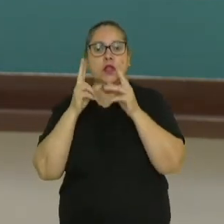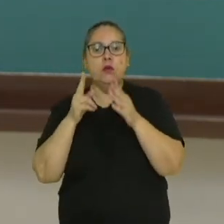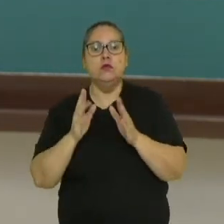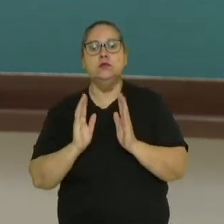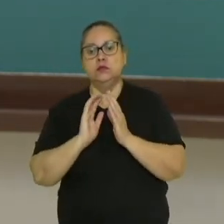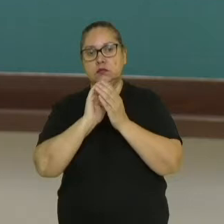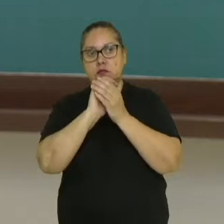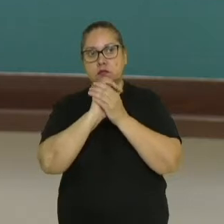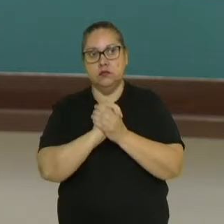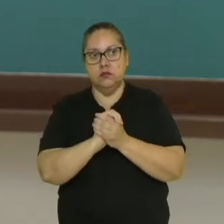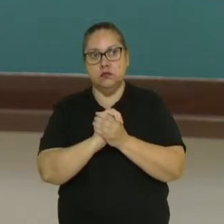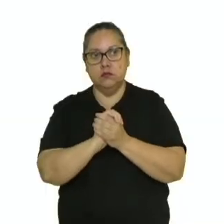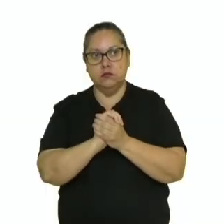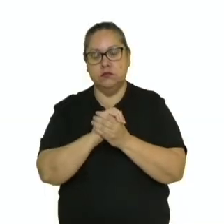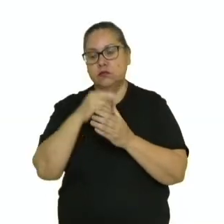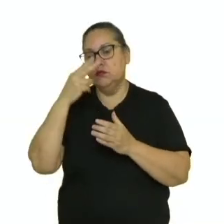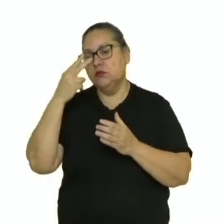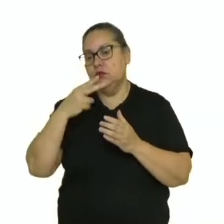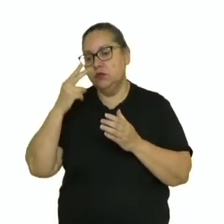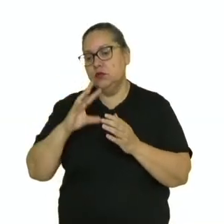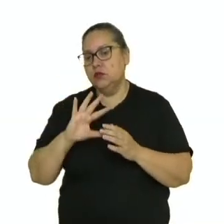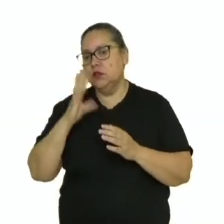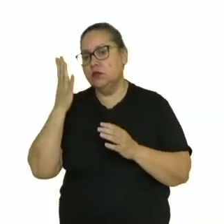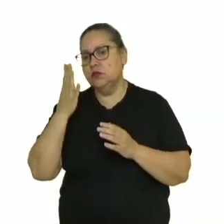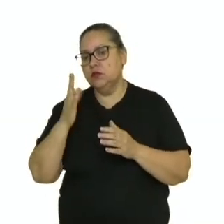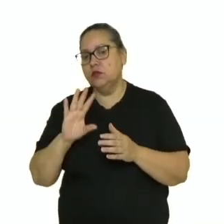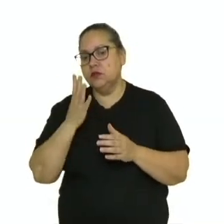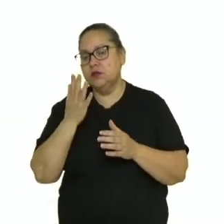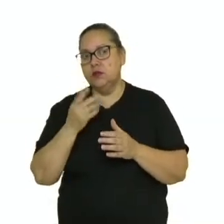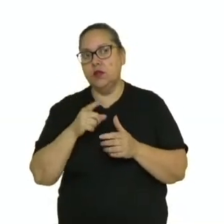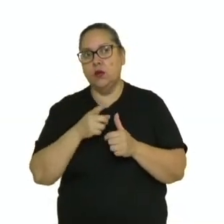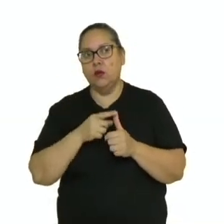etapas. Prófase 2, o que aconteceu na prófase 1?